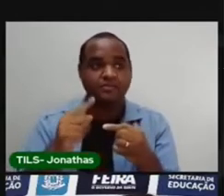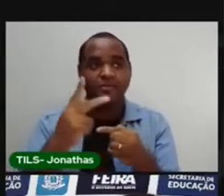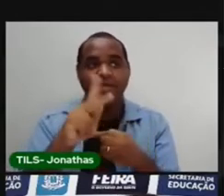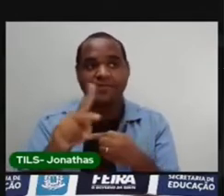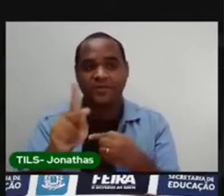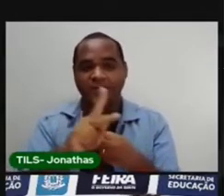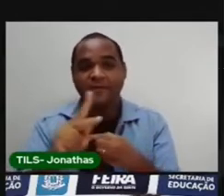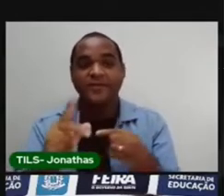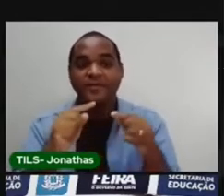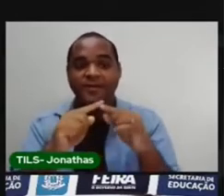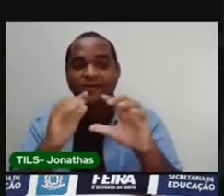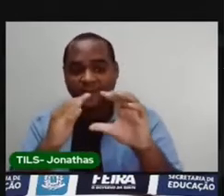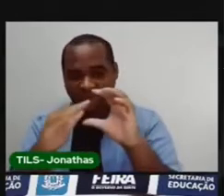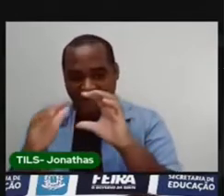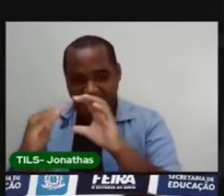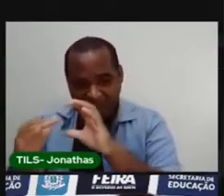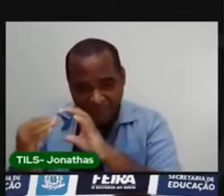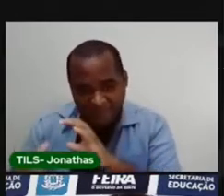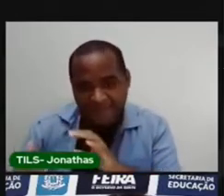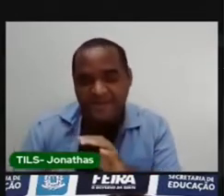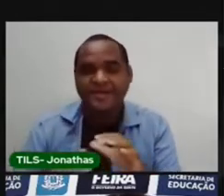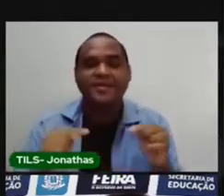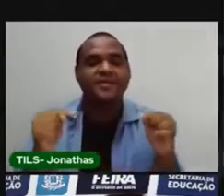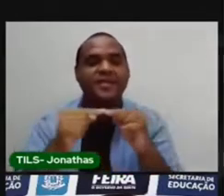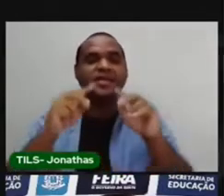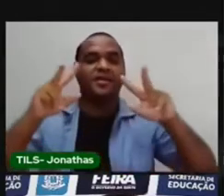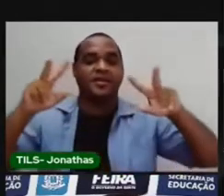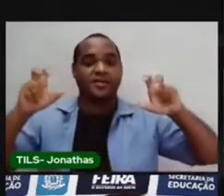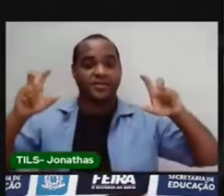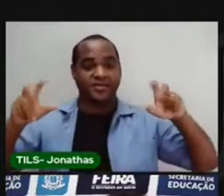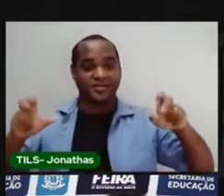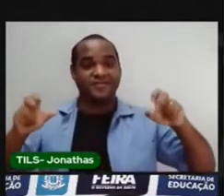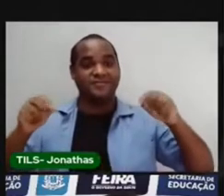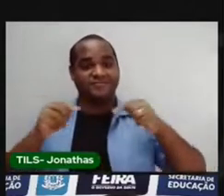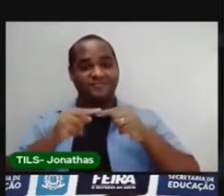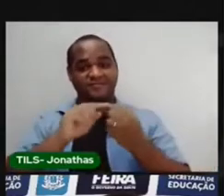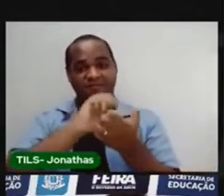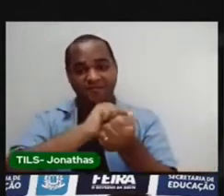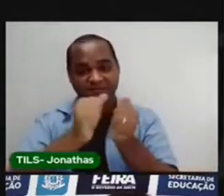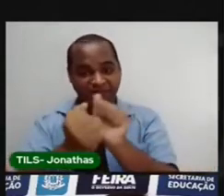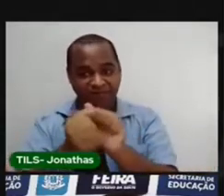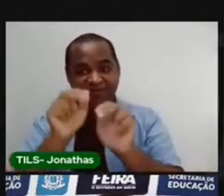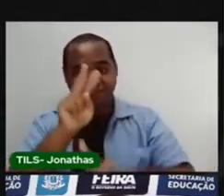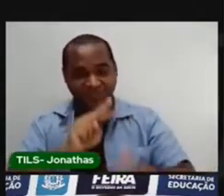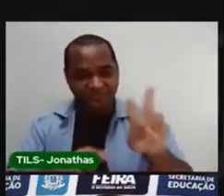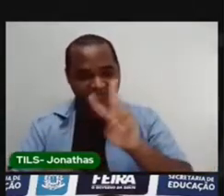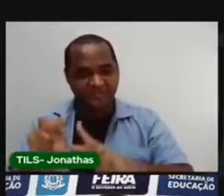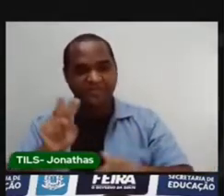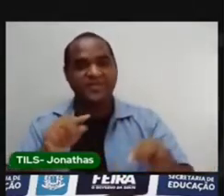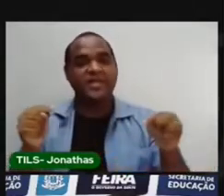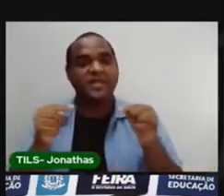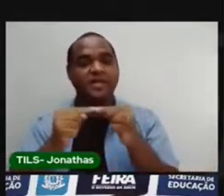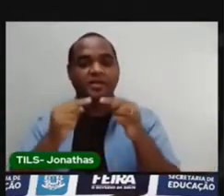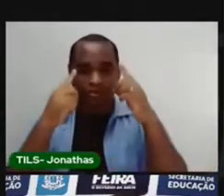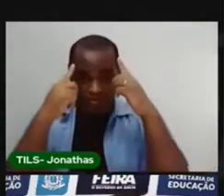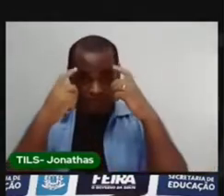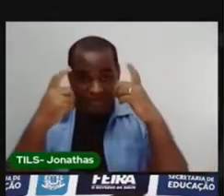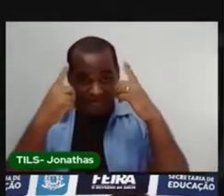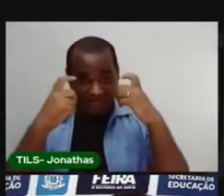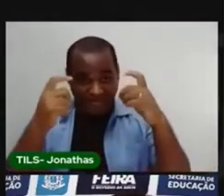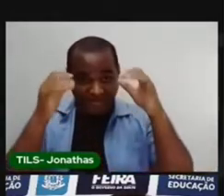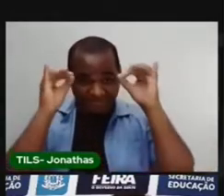sua professora enviar para você. O título da sua obra de arte será Meu Touro é